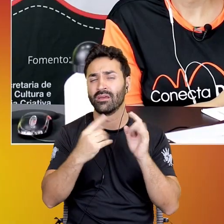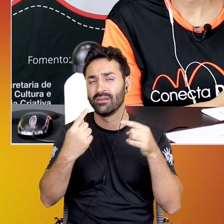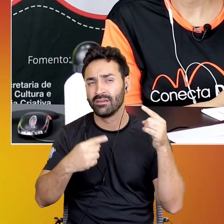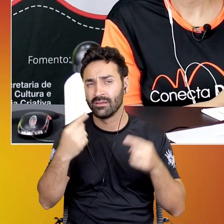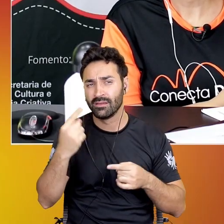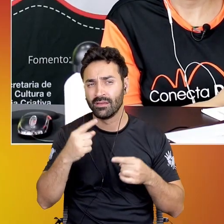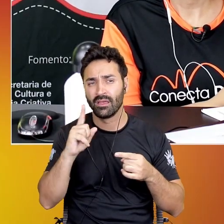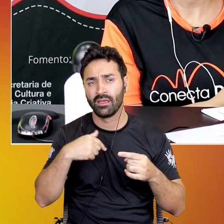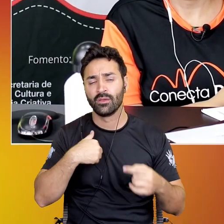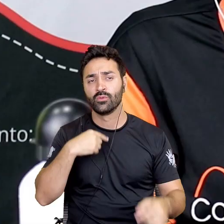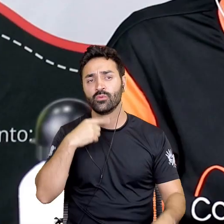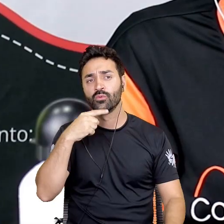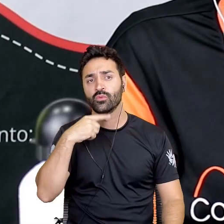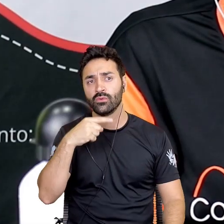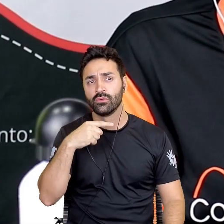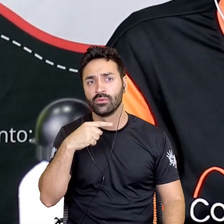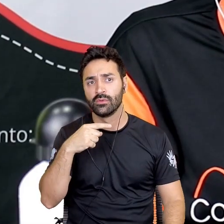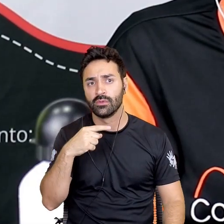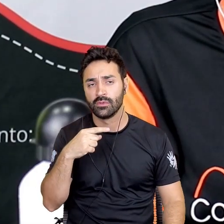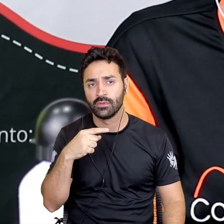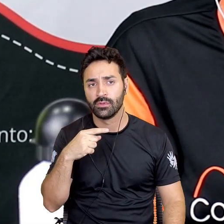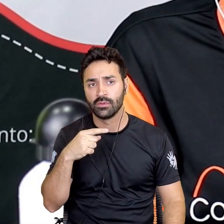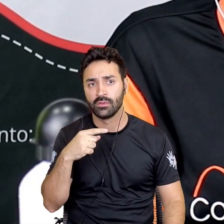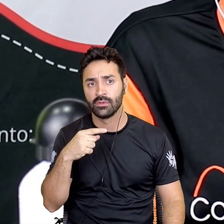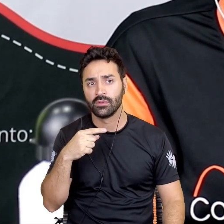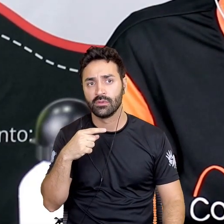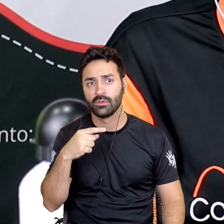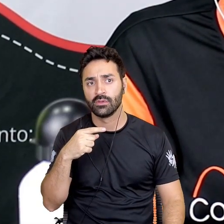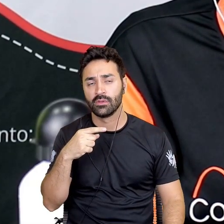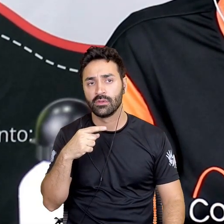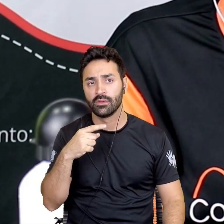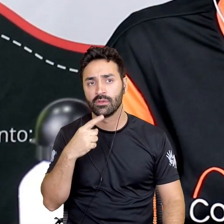dúvida de todos, né?